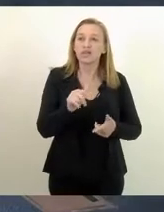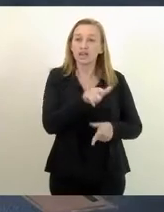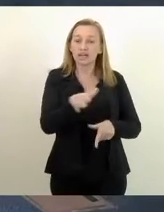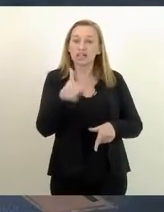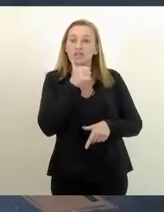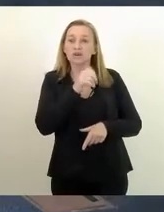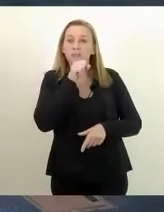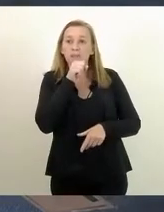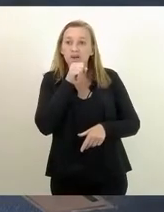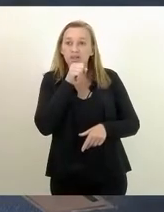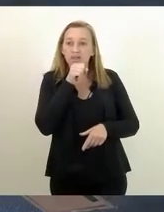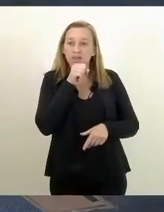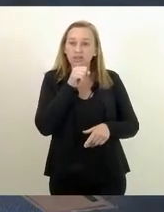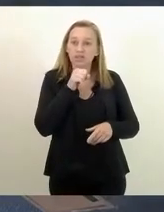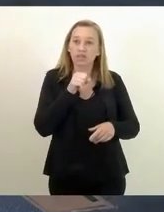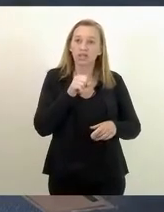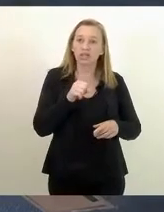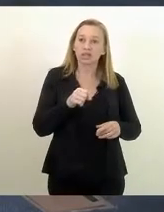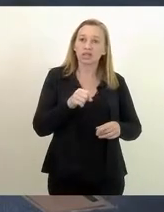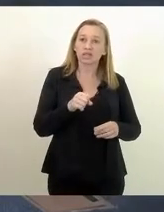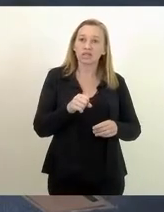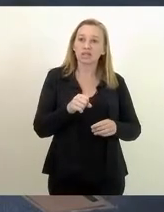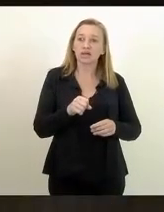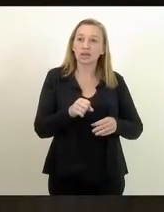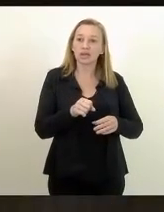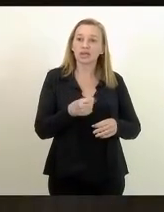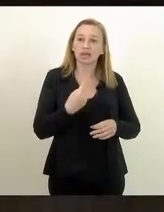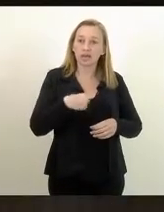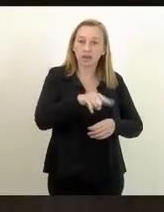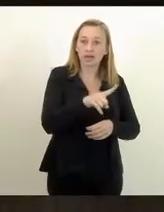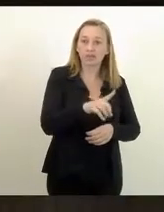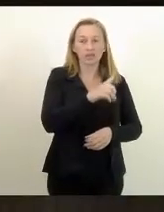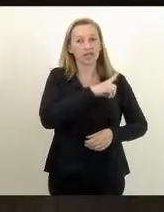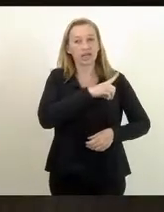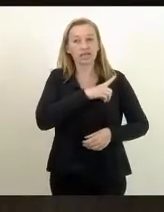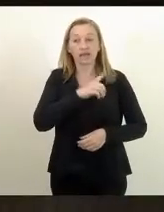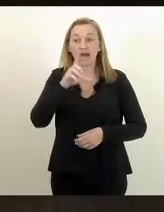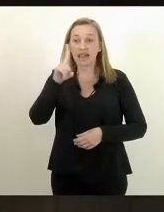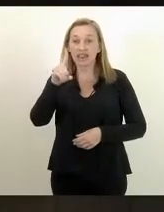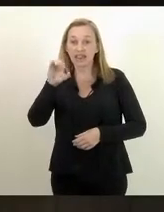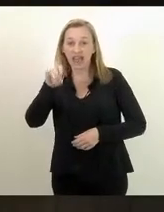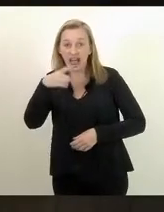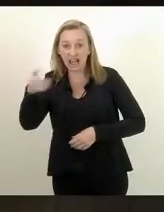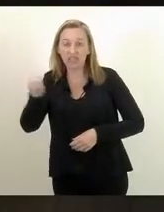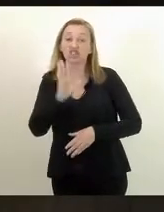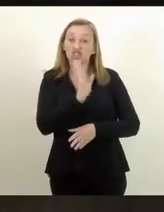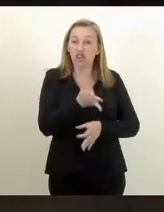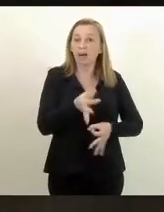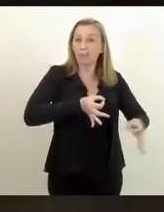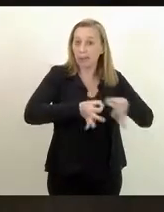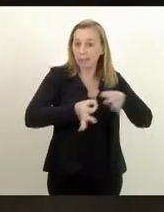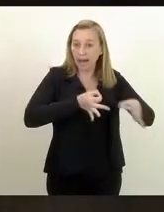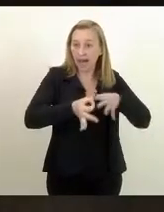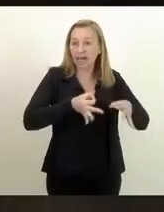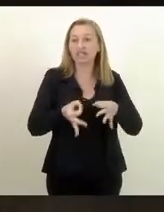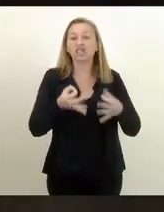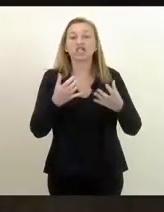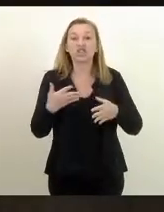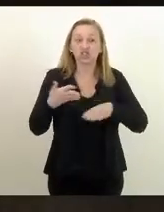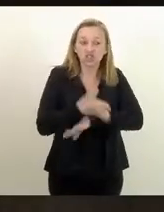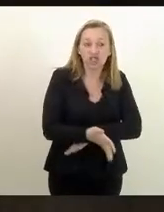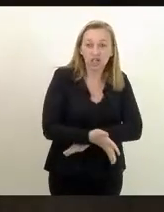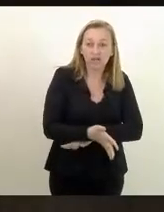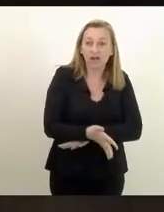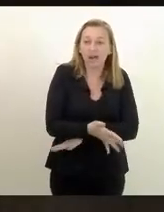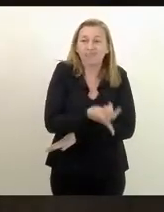fossem atendidas nas DEANs, que já são preparadas para atender mulheres e tudo mais. A sabe que elas chegam muito vulneráveis lá.